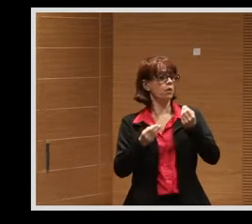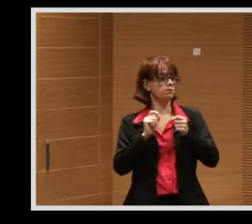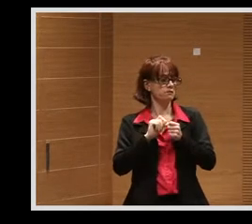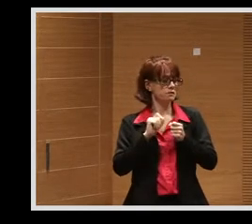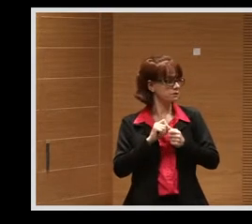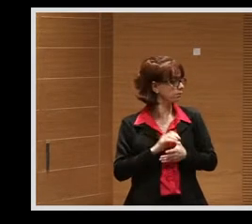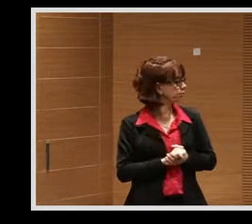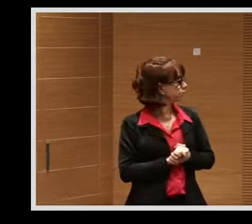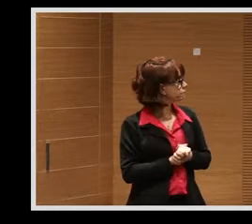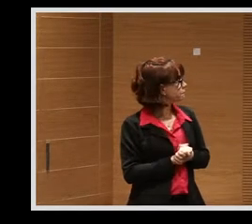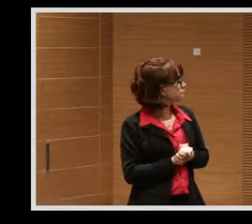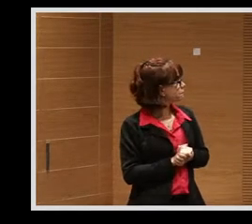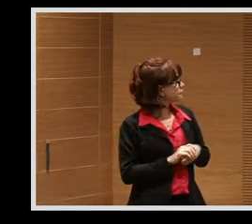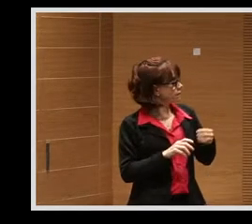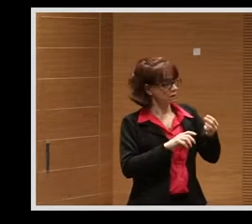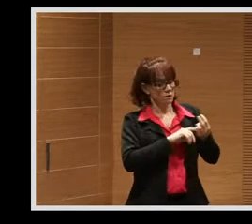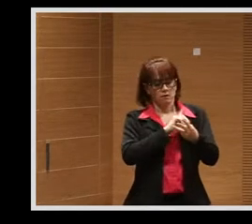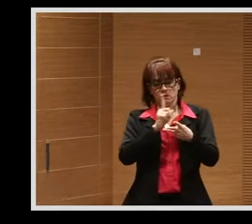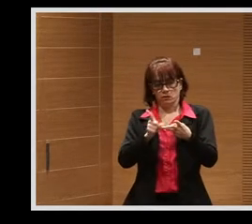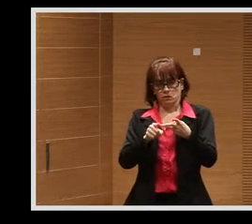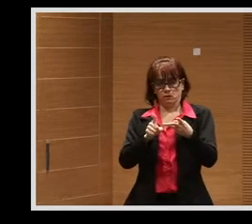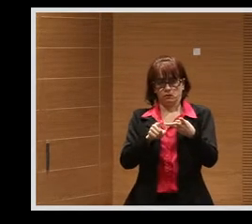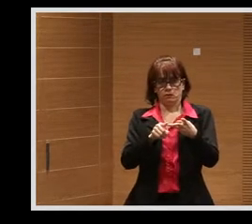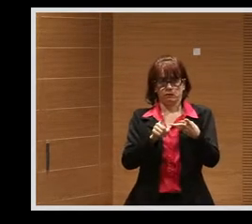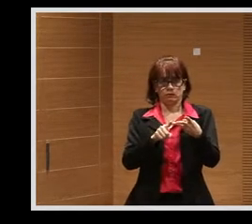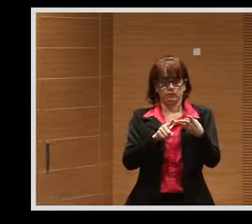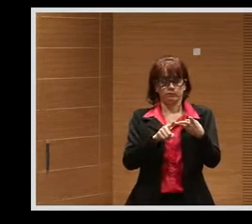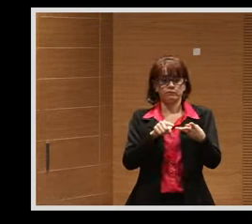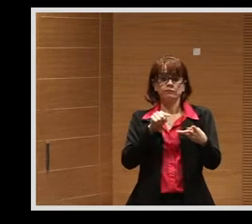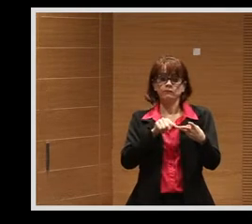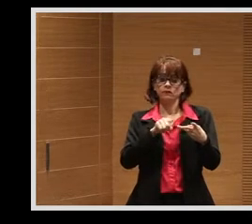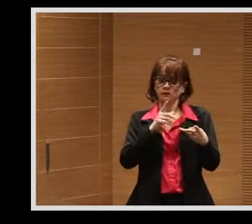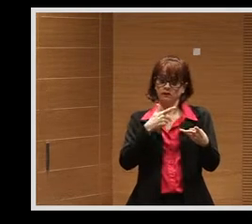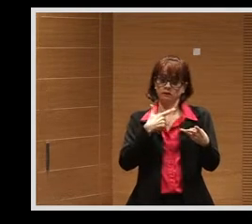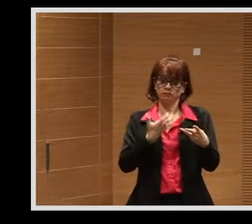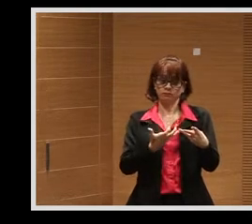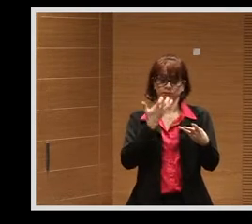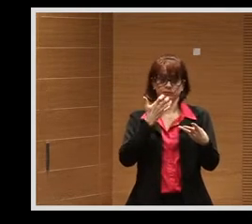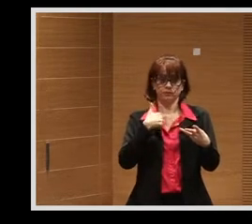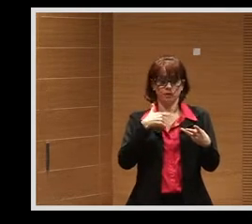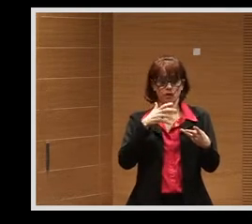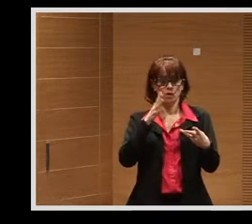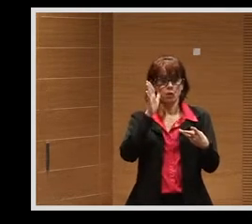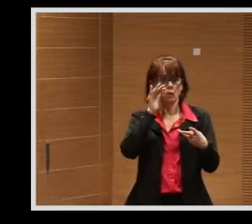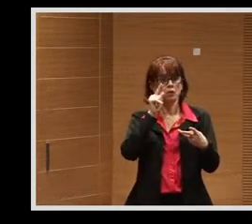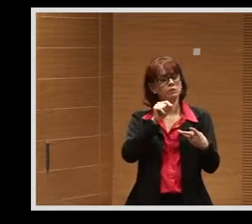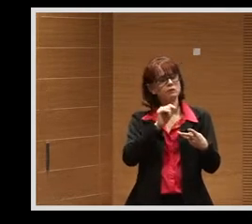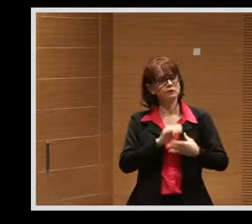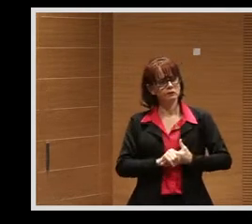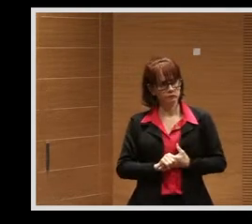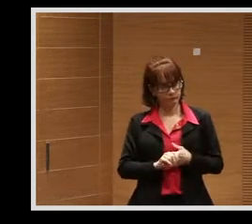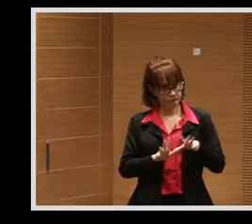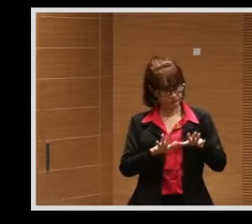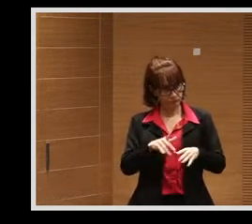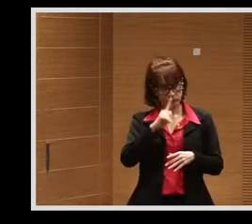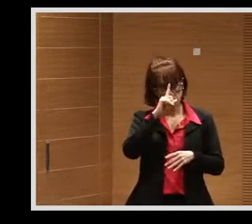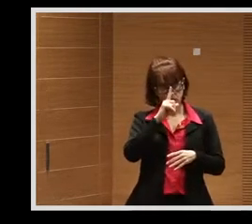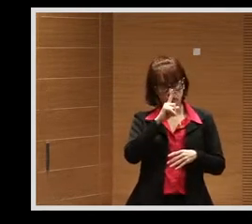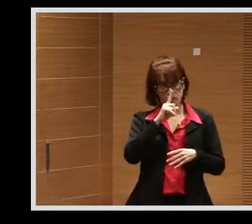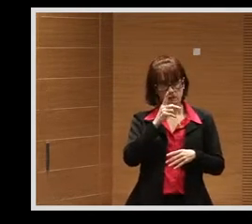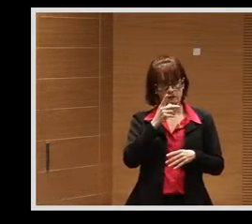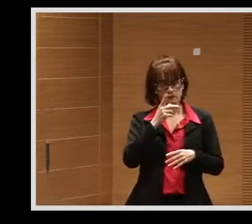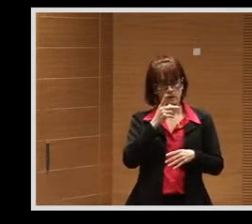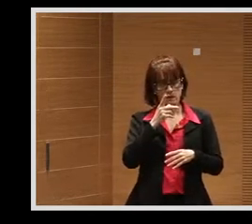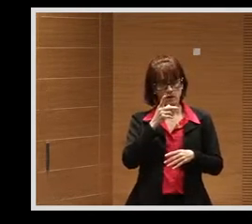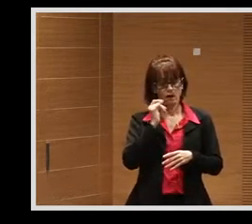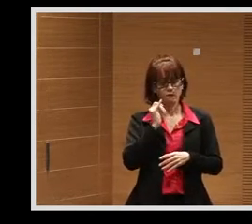E o eixo que chama mais atenção é... Então, é curioso, encaminha-se para a neurologia,